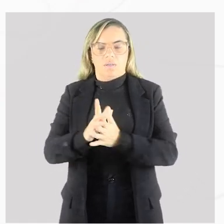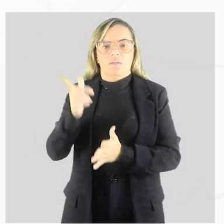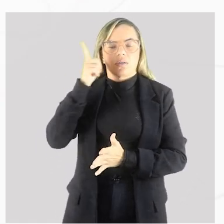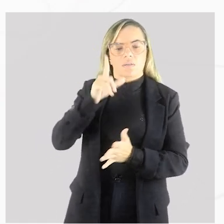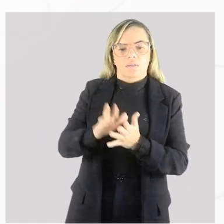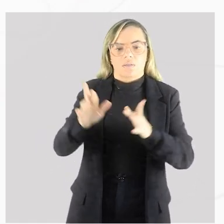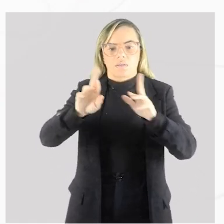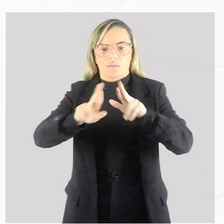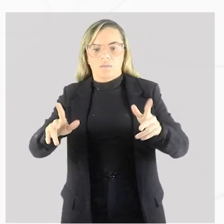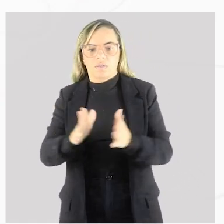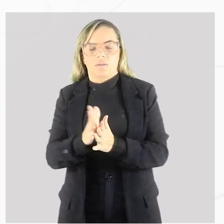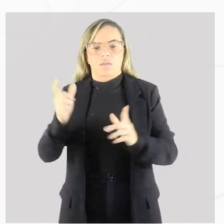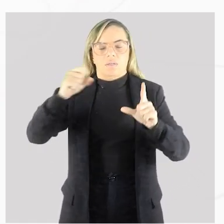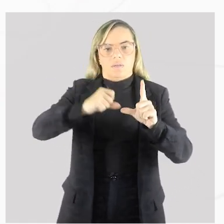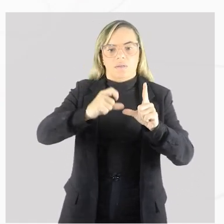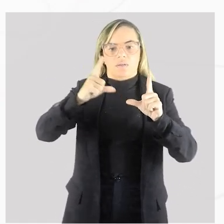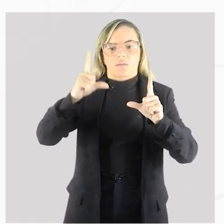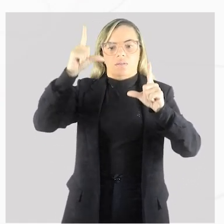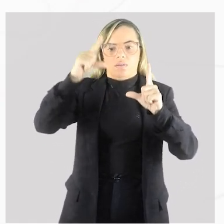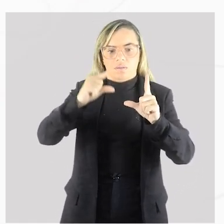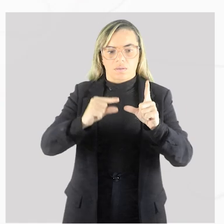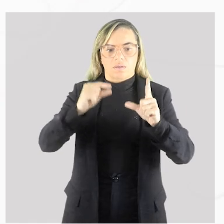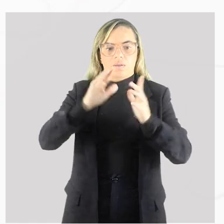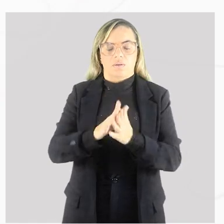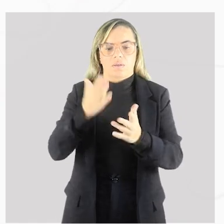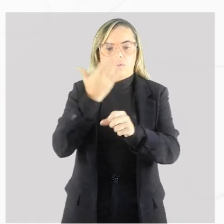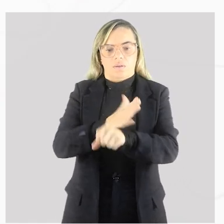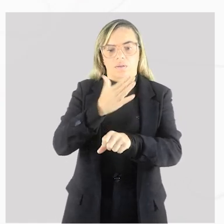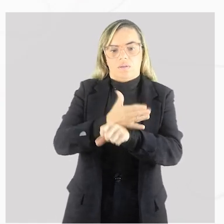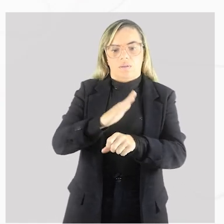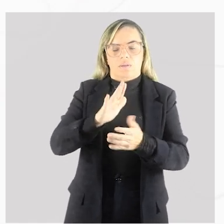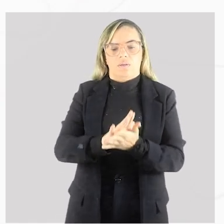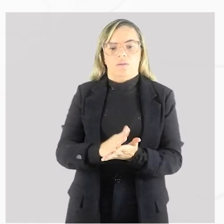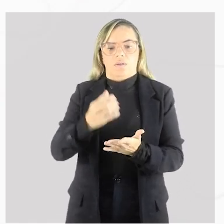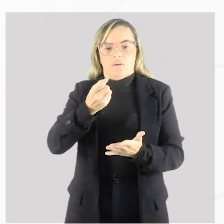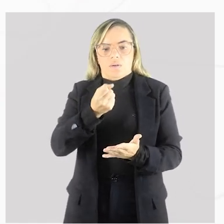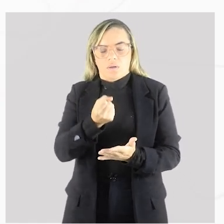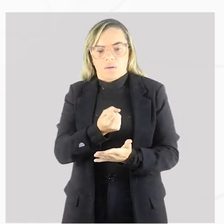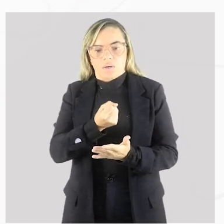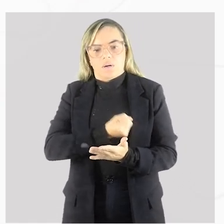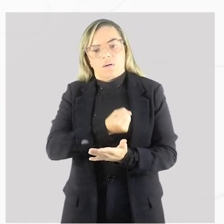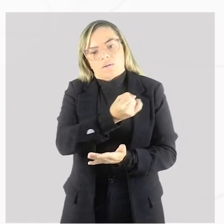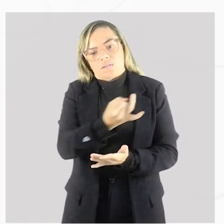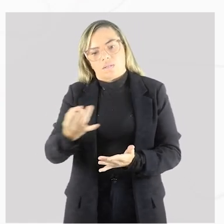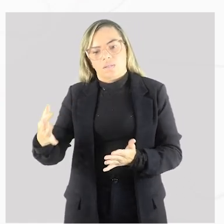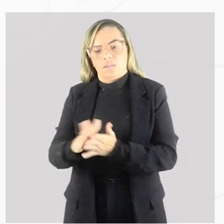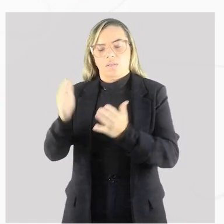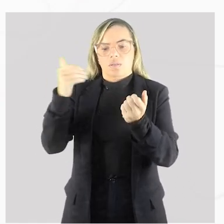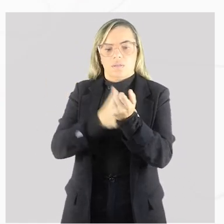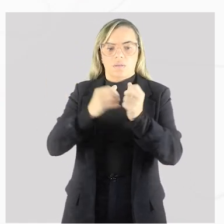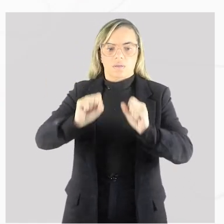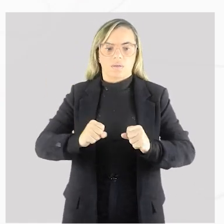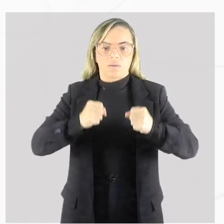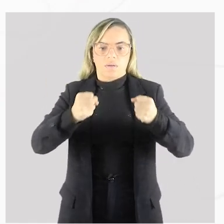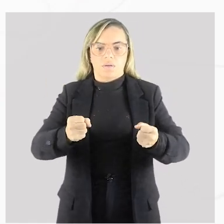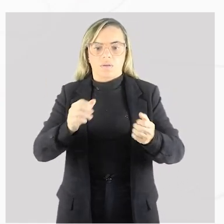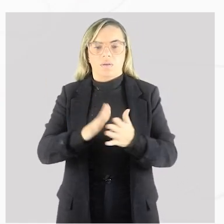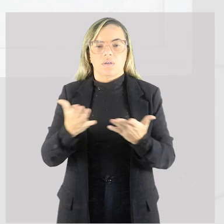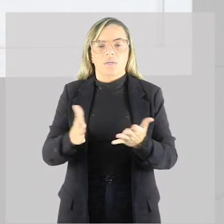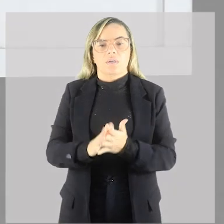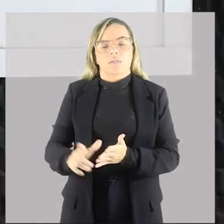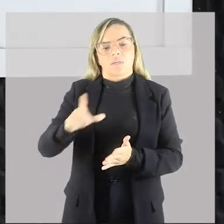diferenciar maiúsculas de minúsculas. Com essa prática, o número de senhas possíveis ficará multiplicado